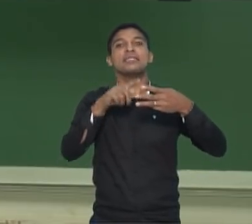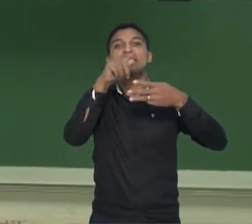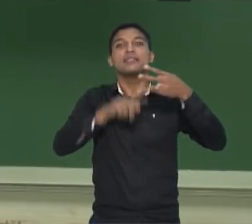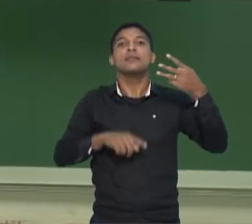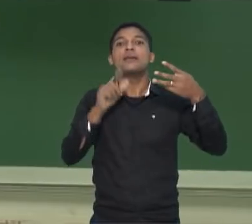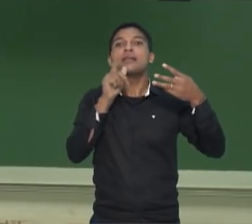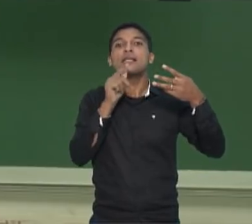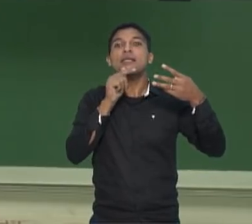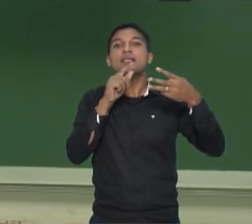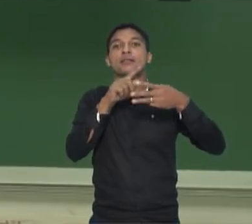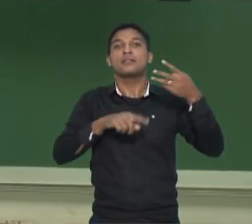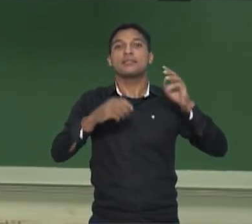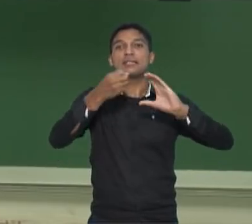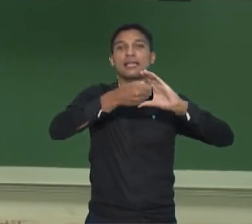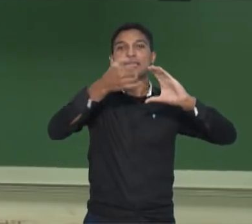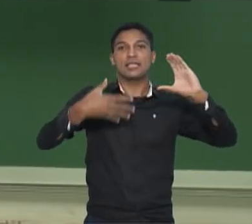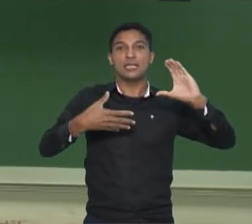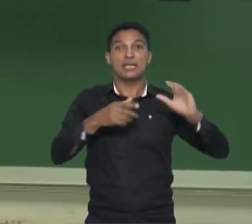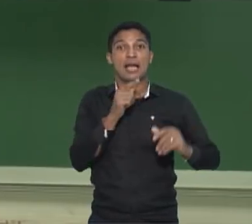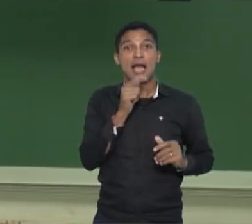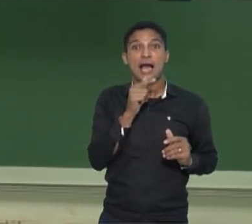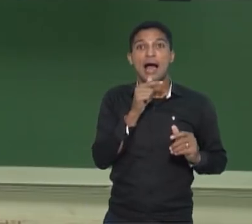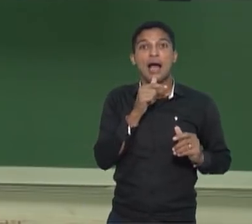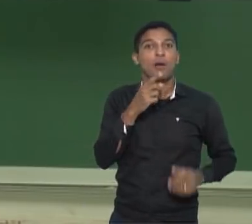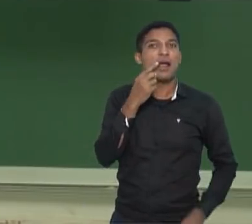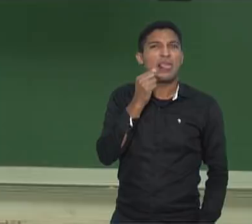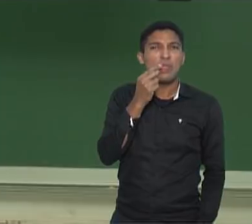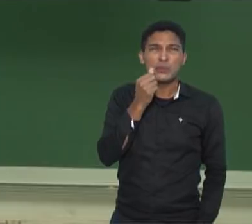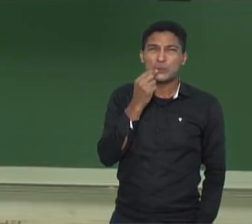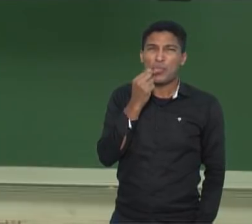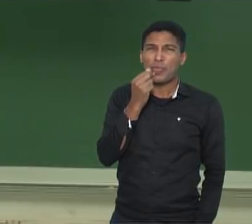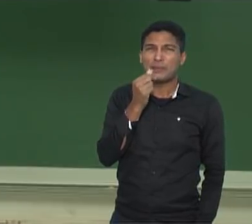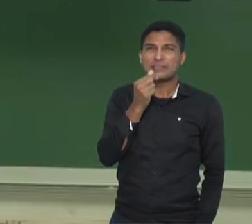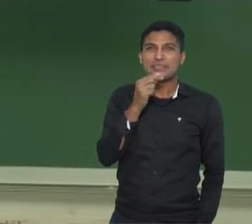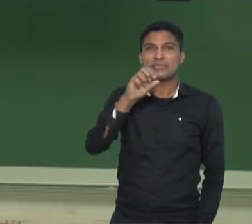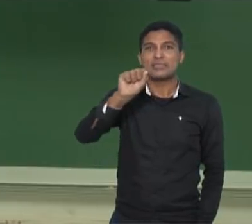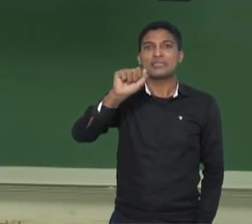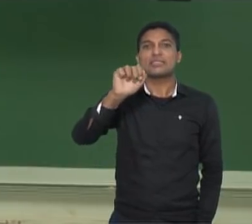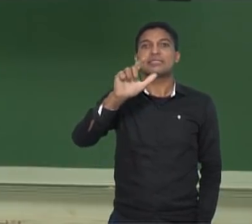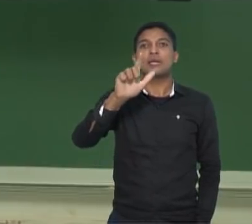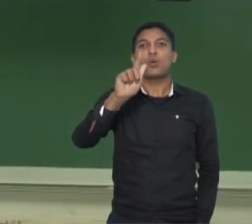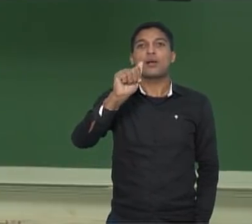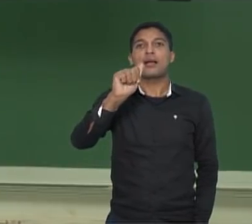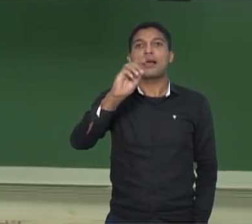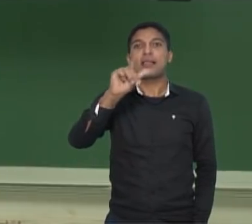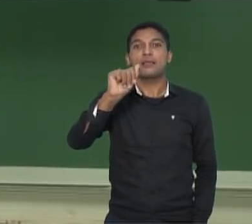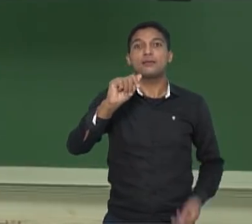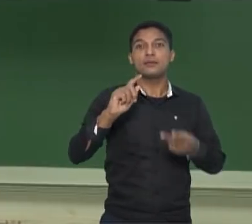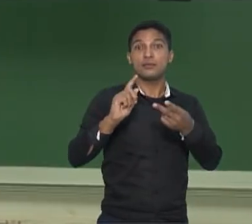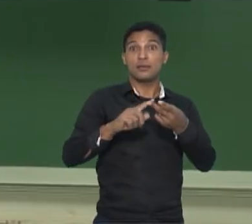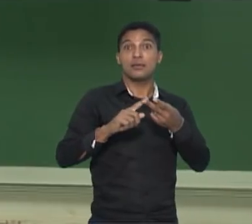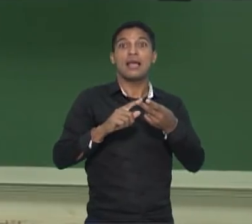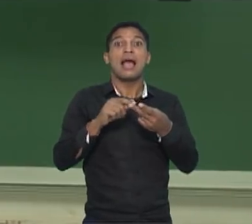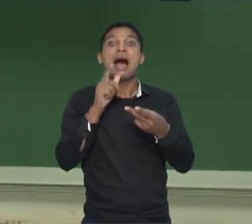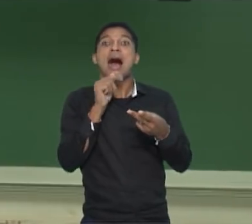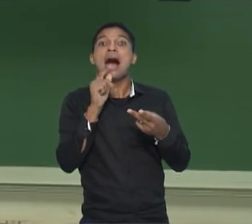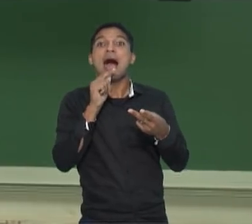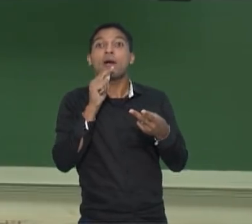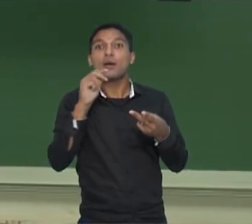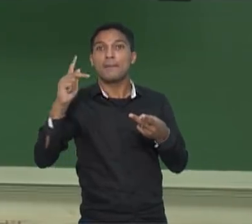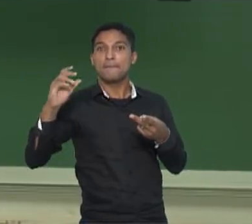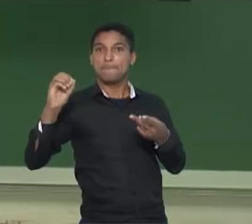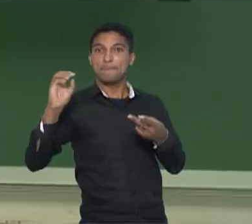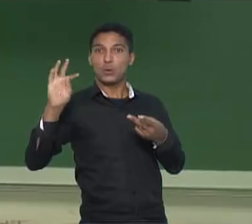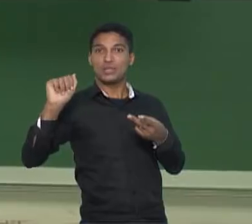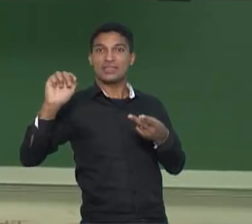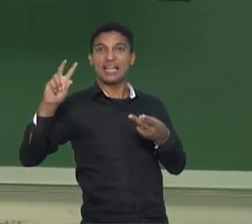características: água salgada, água potável e a água doce. E a gente tem que compreender a diferença de